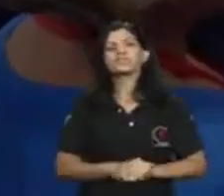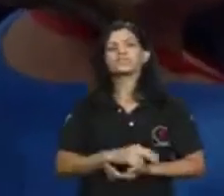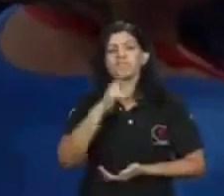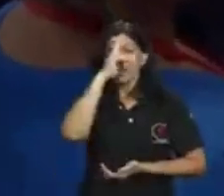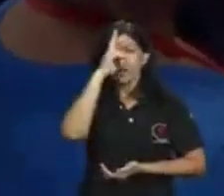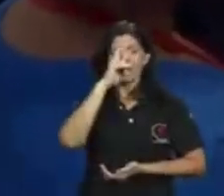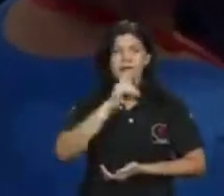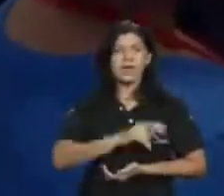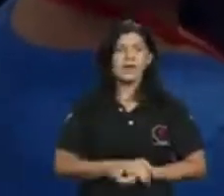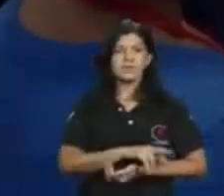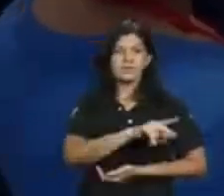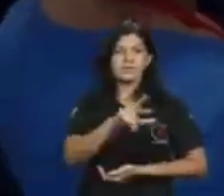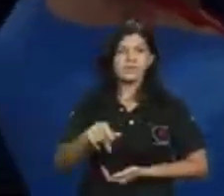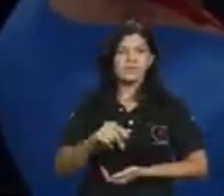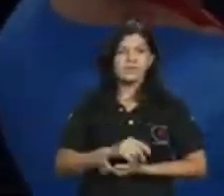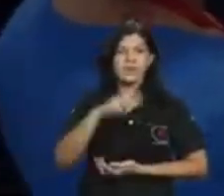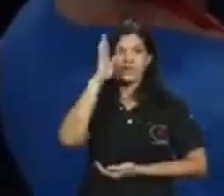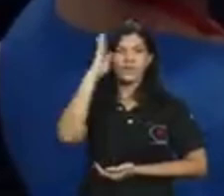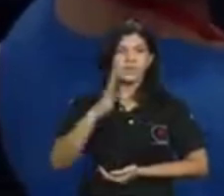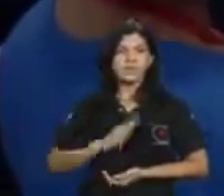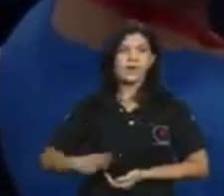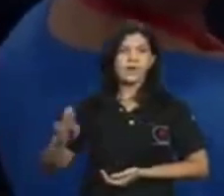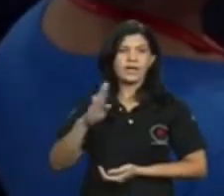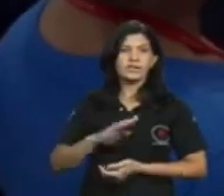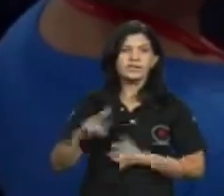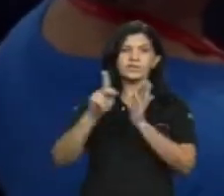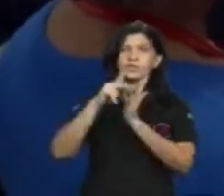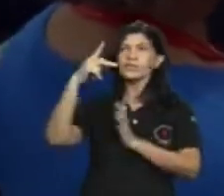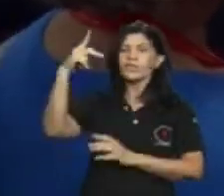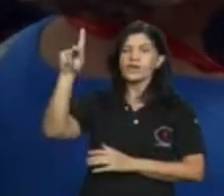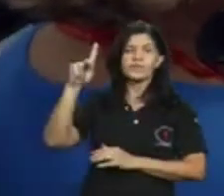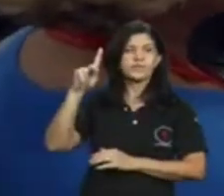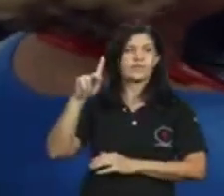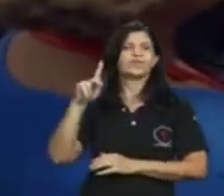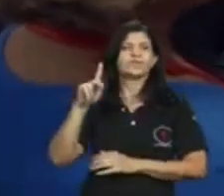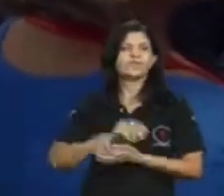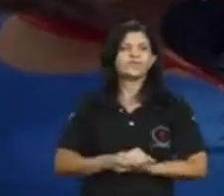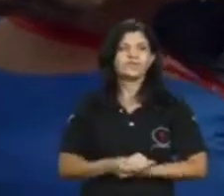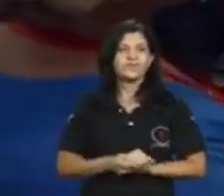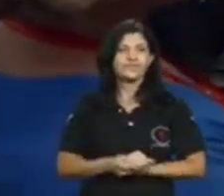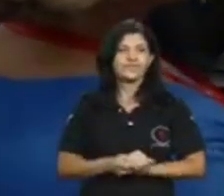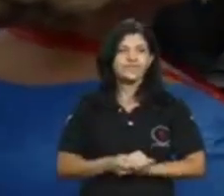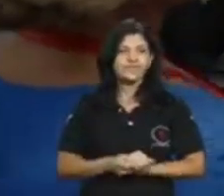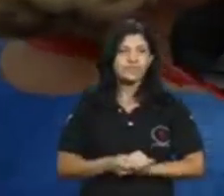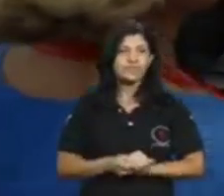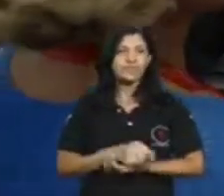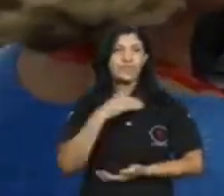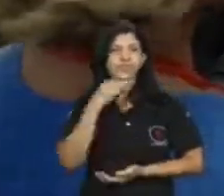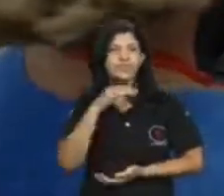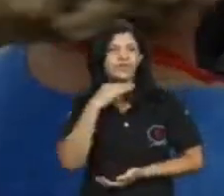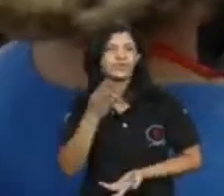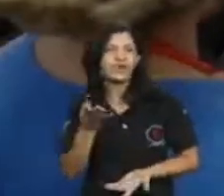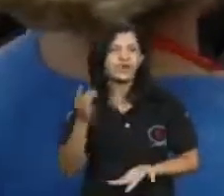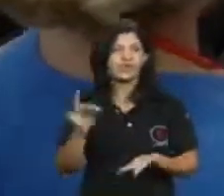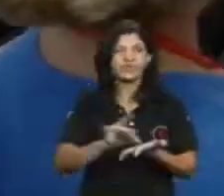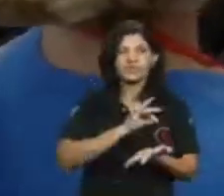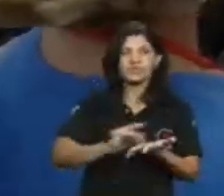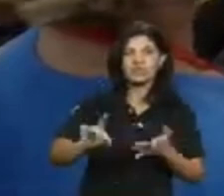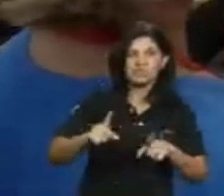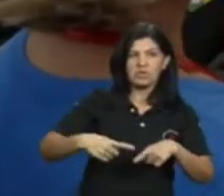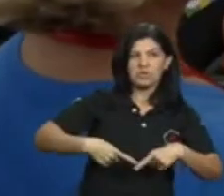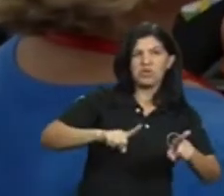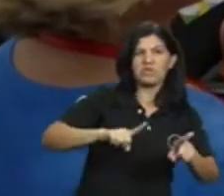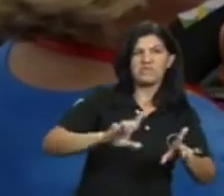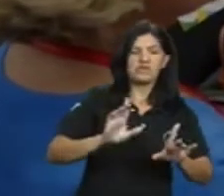o Brasil é do Senhor Jesus. Amém. Não adianta o inimigo levantar. Ele